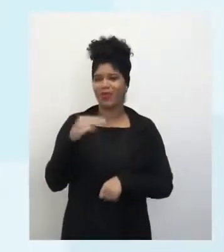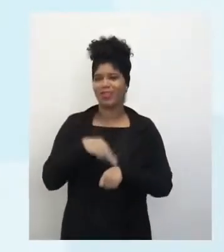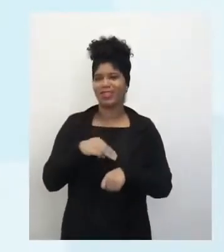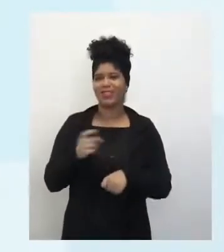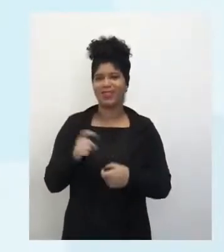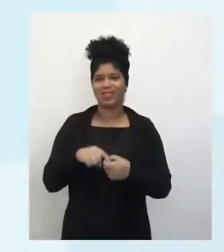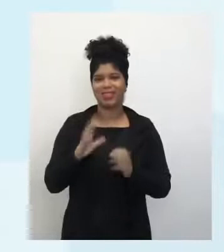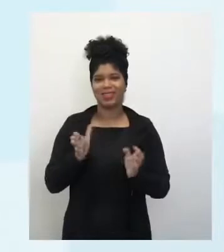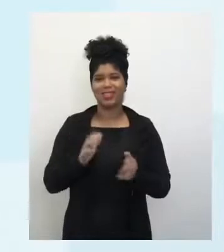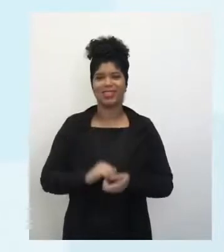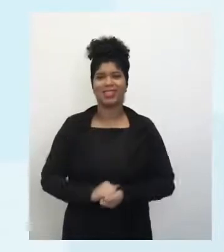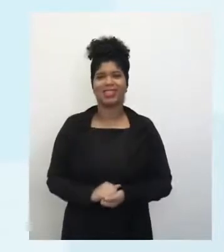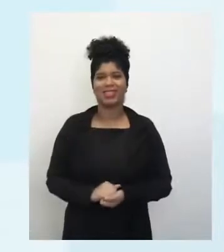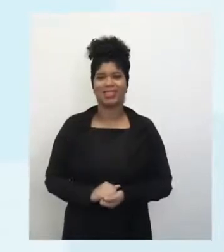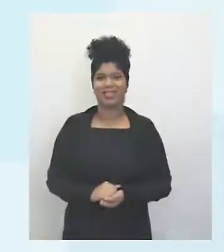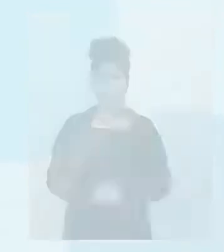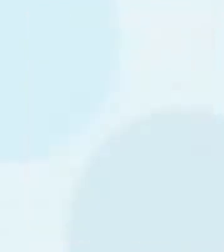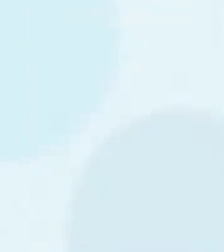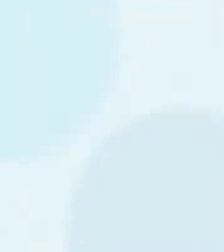minutinho.